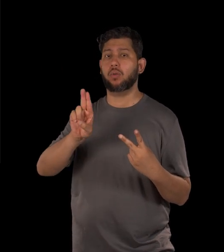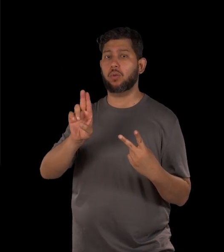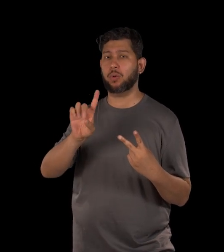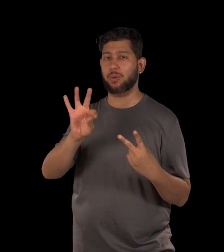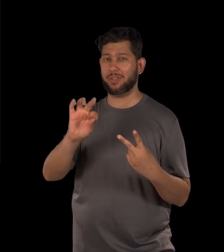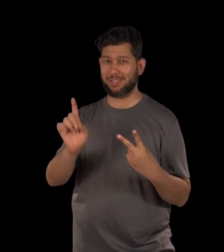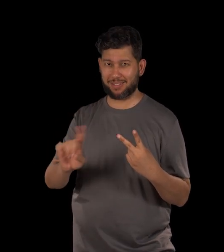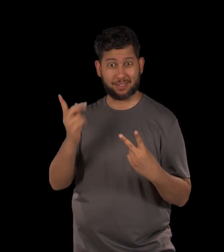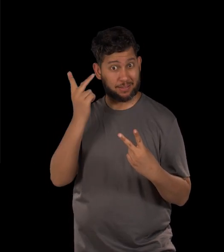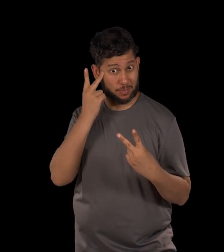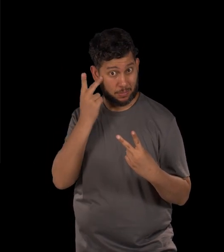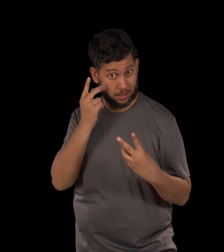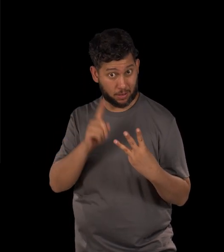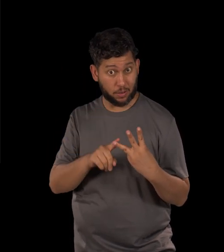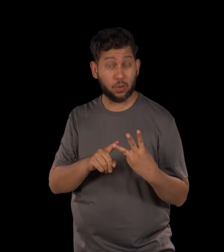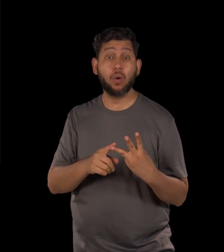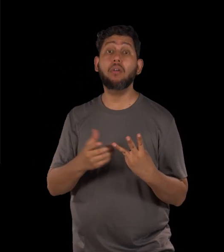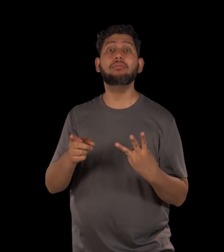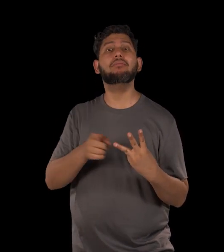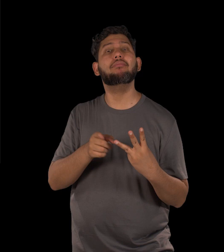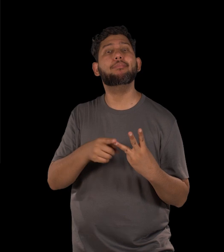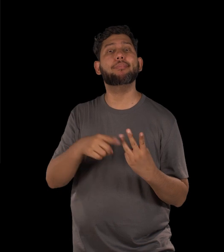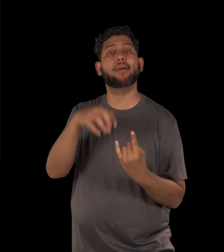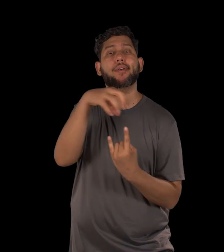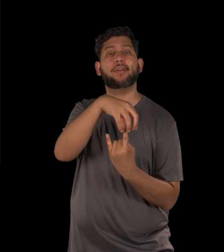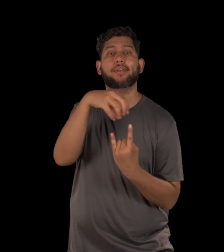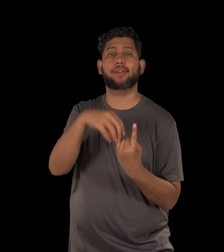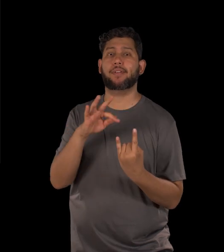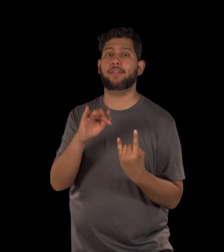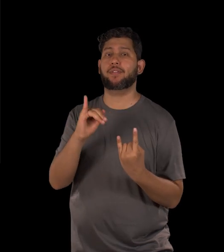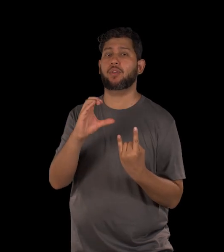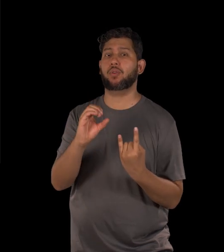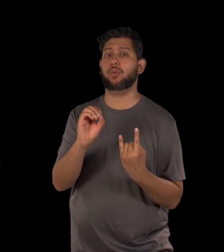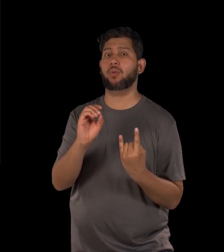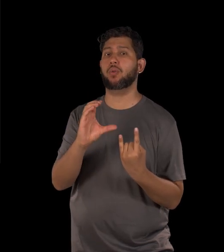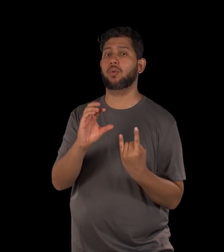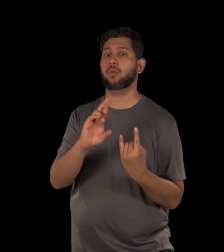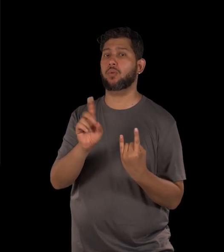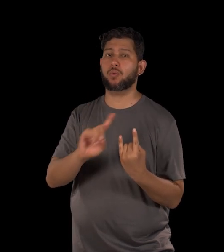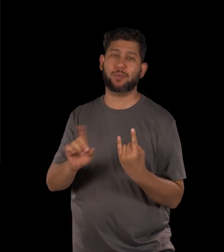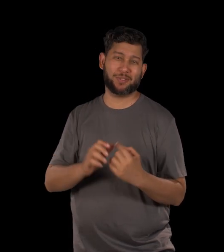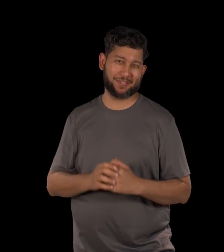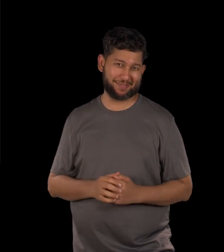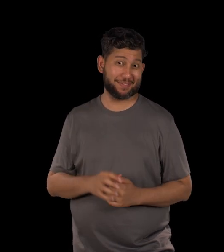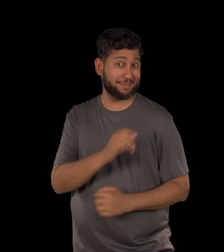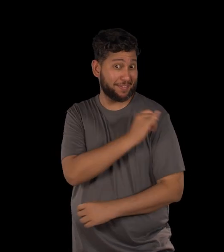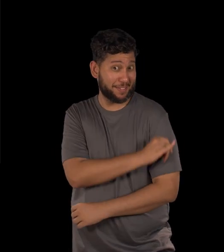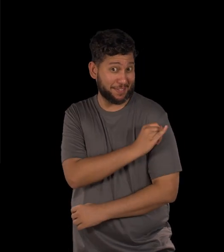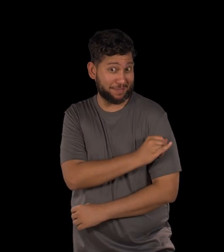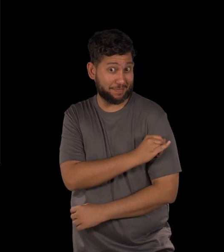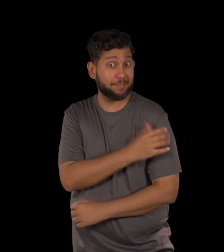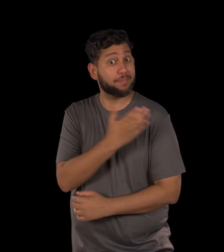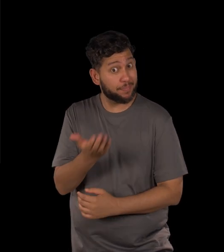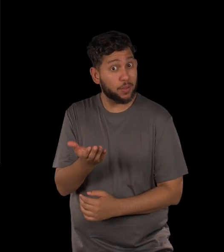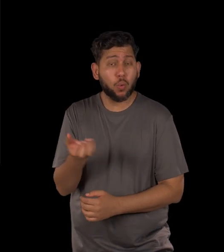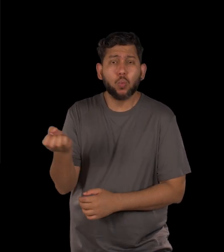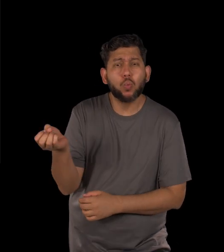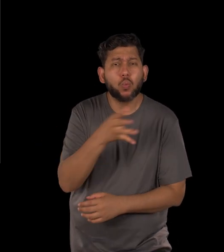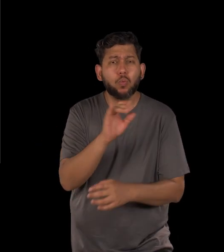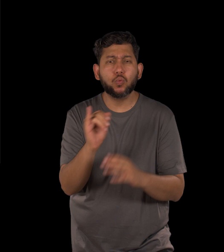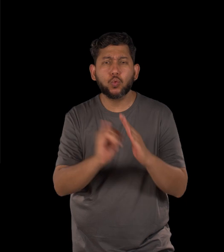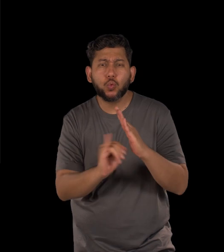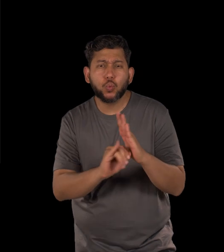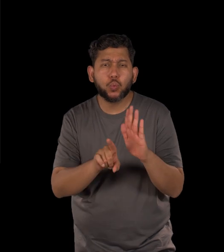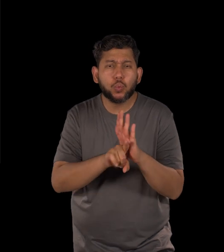Janeiro, hoje conhecido como Fiocruz. A saúde pública ganhava força na medida em que novos institutos de pesquisa